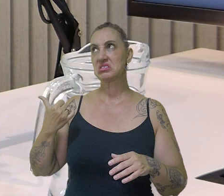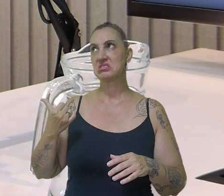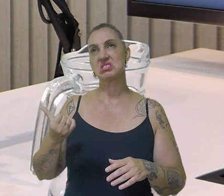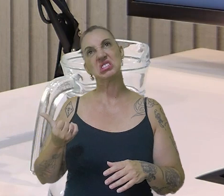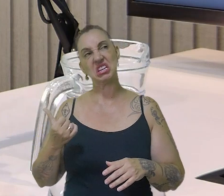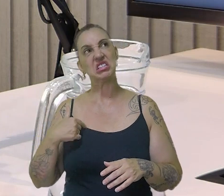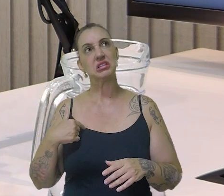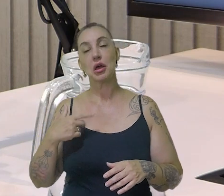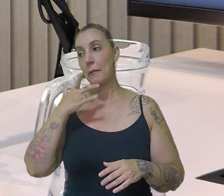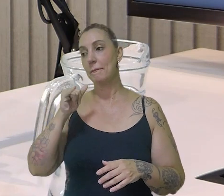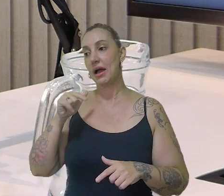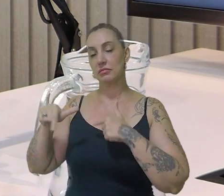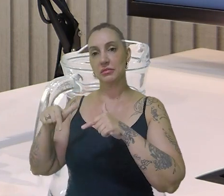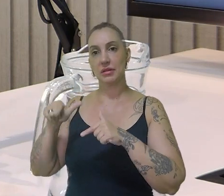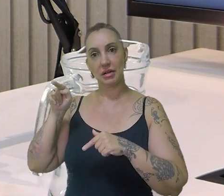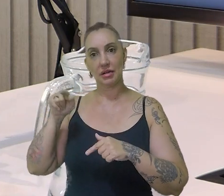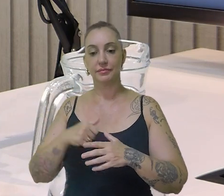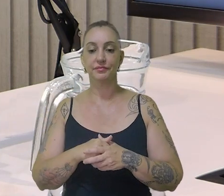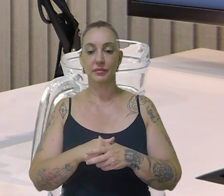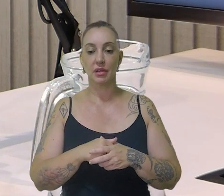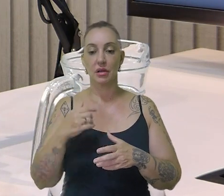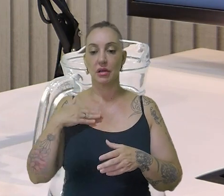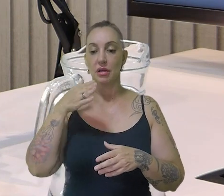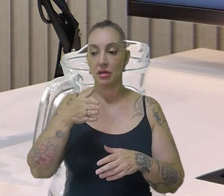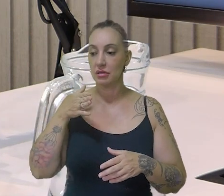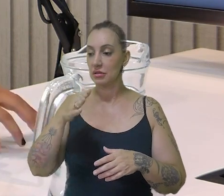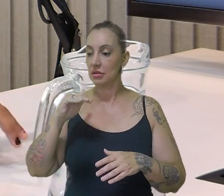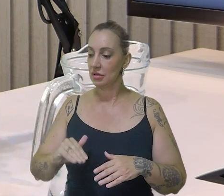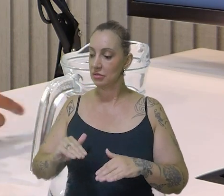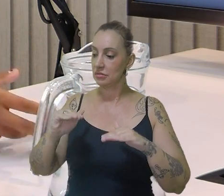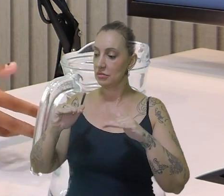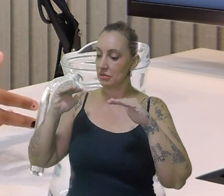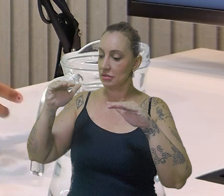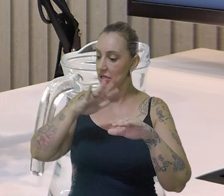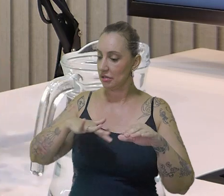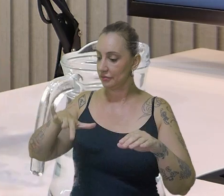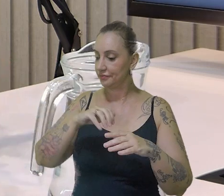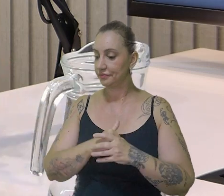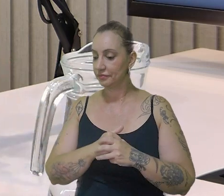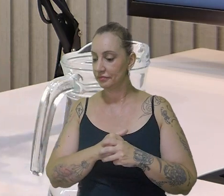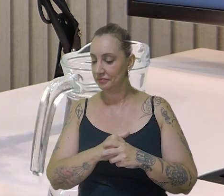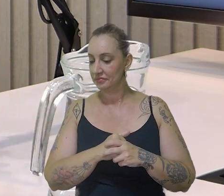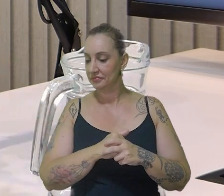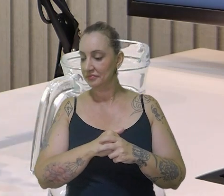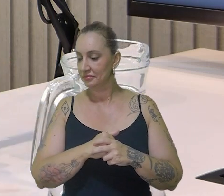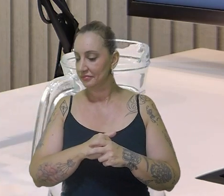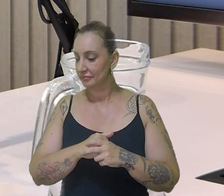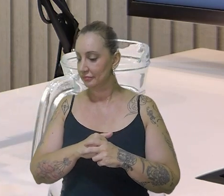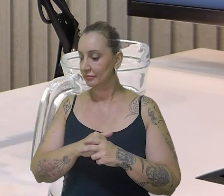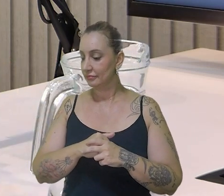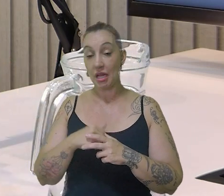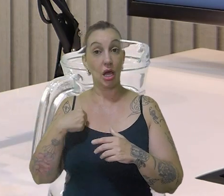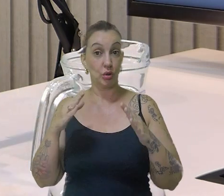ah quando ele assumiu esse cargo Então eu fui meio que crescendo nesse ambiente do viga que recebia